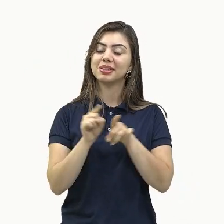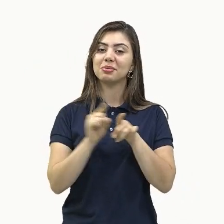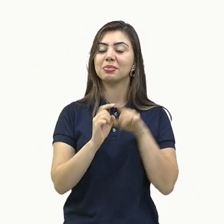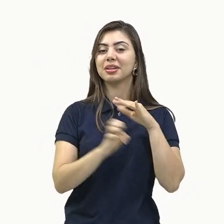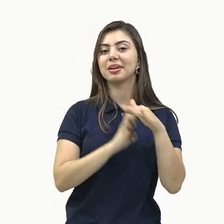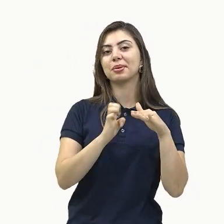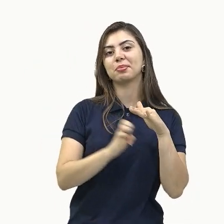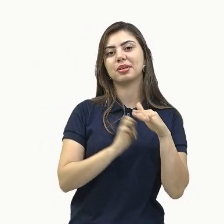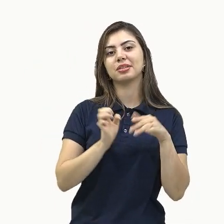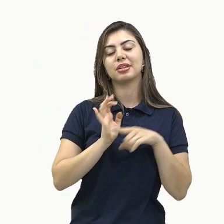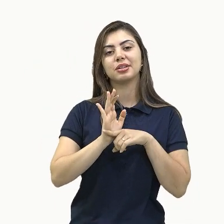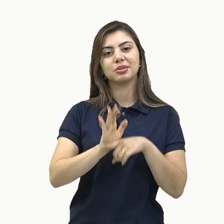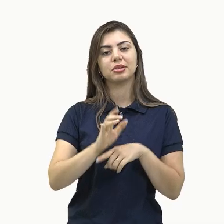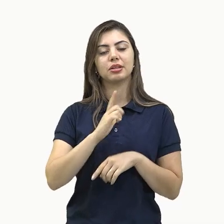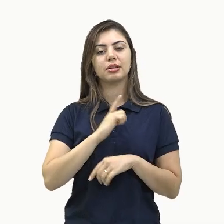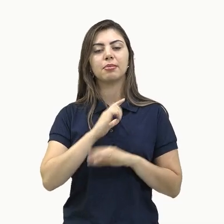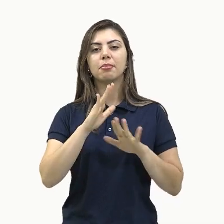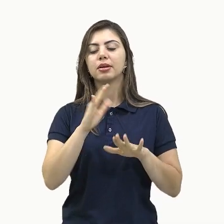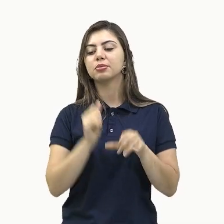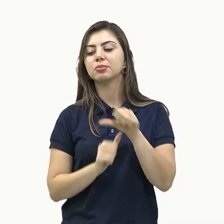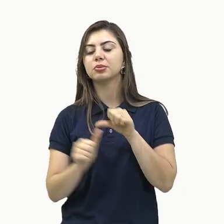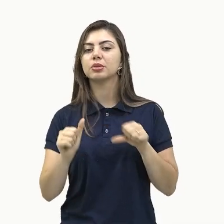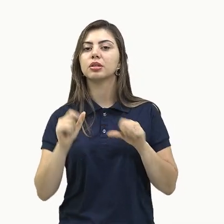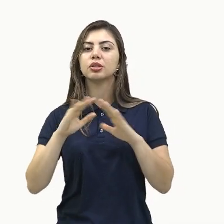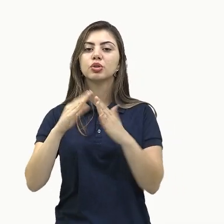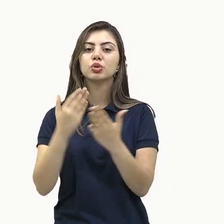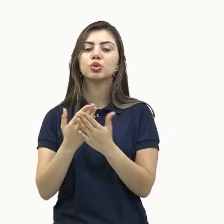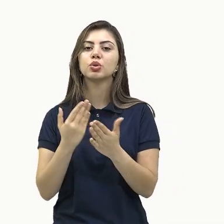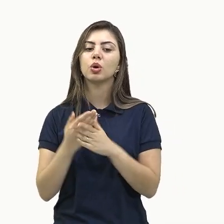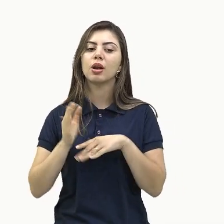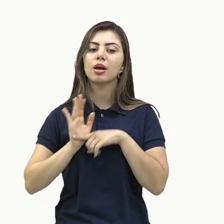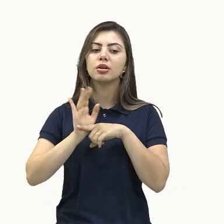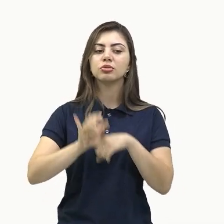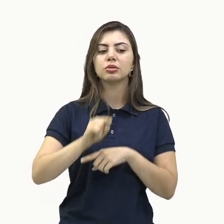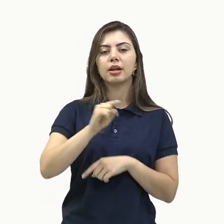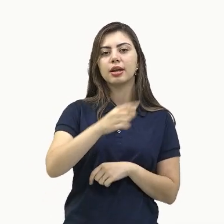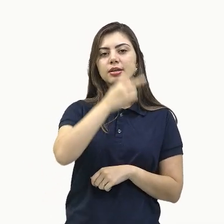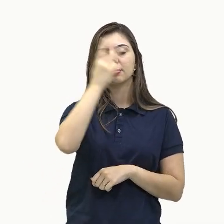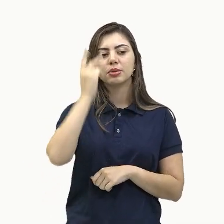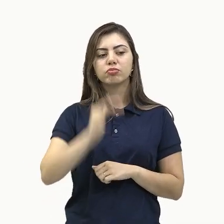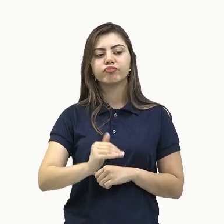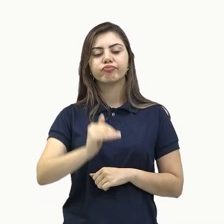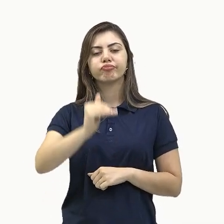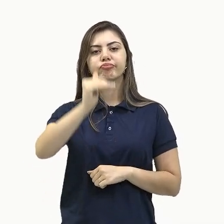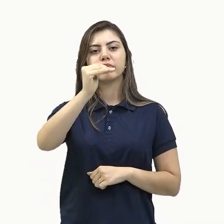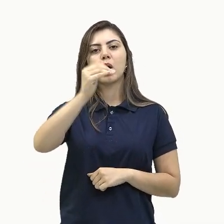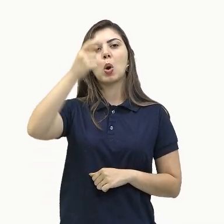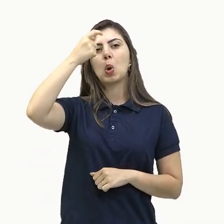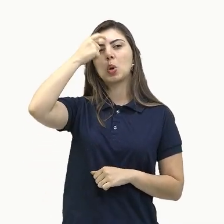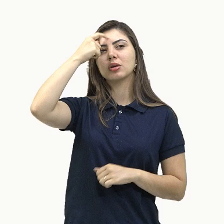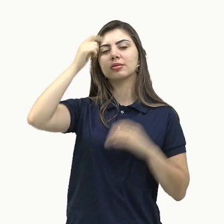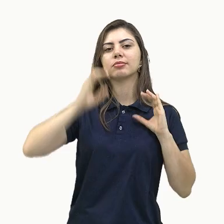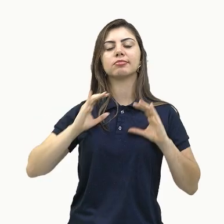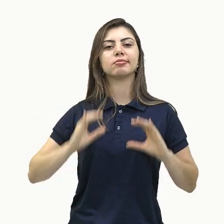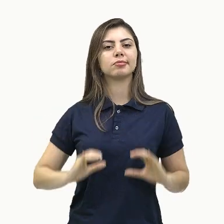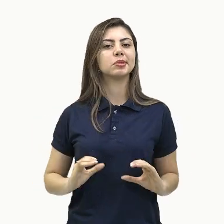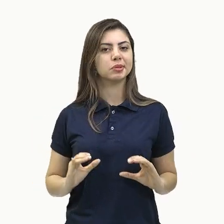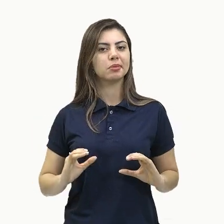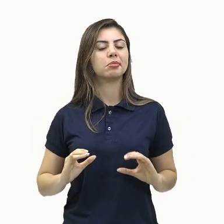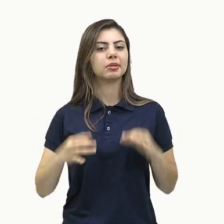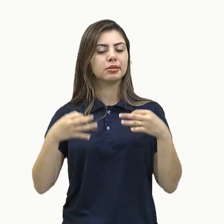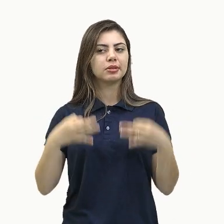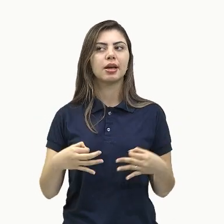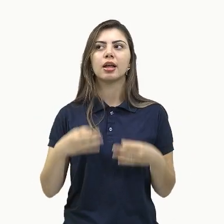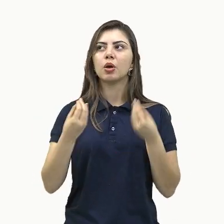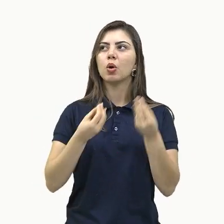empresa. Já a escola ajuda a criar cidadãos conscientes para com a sociedade e o